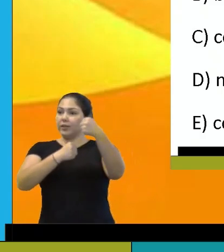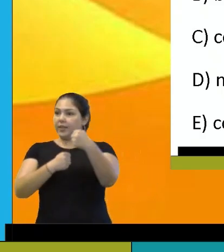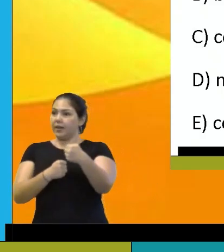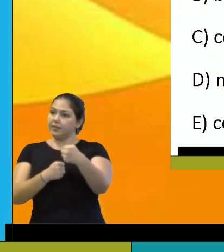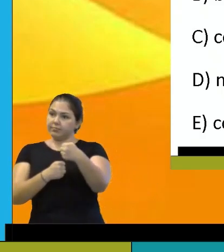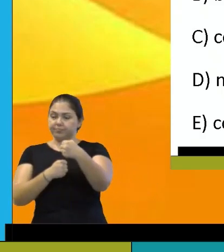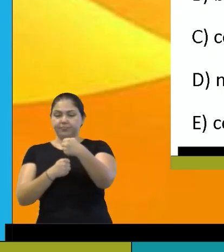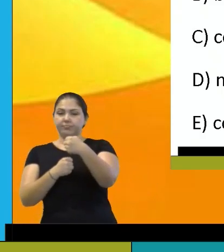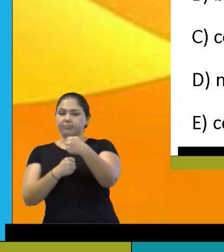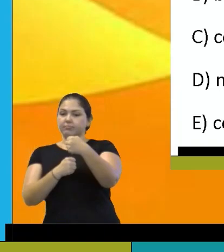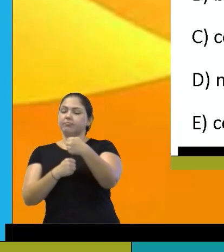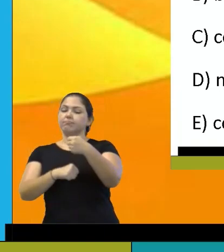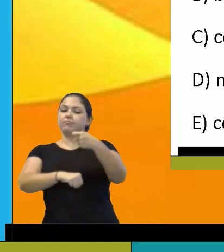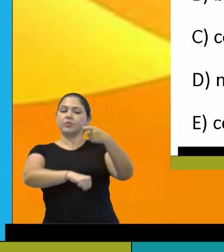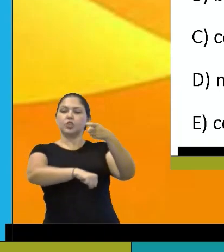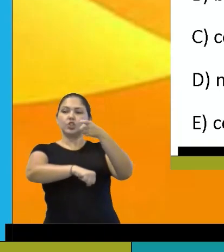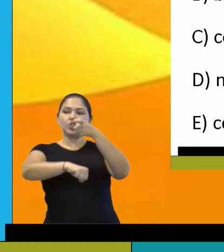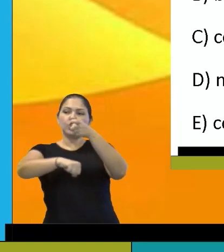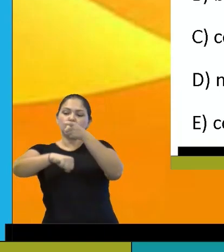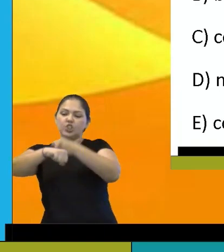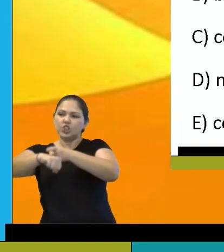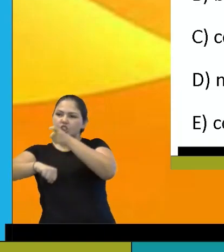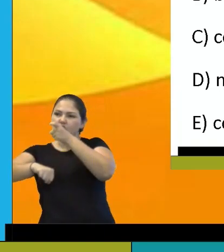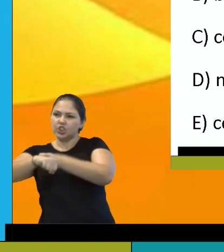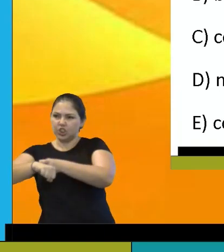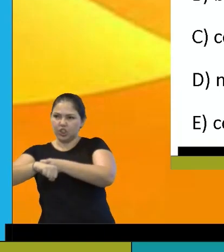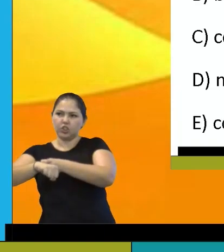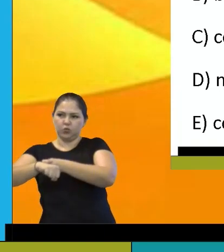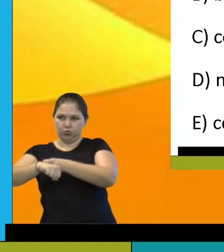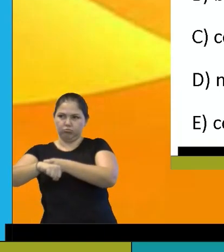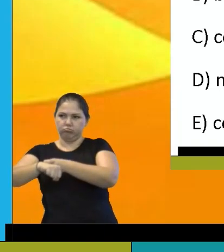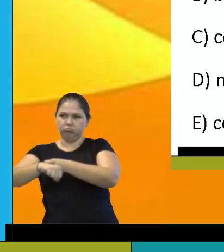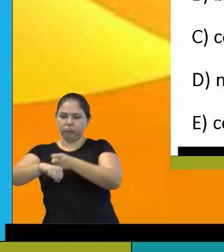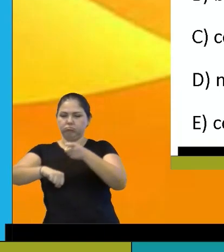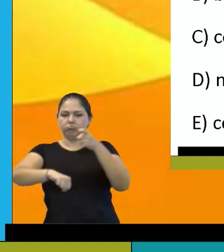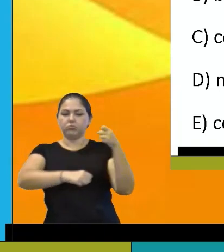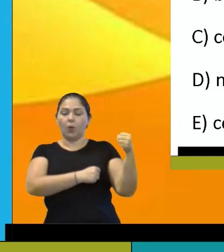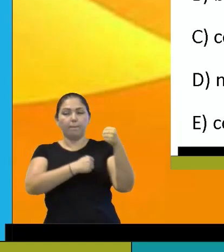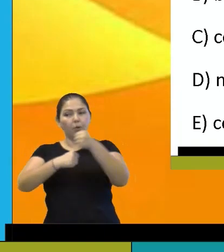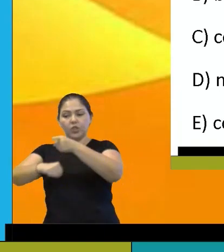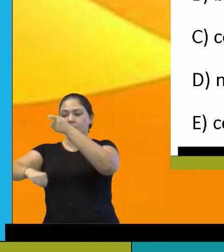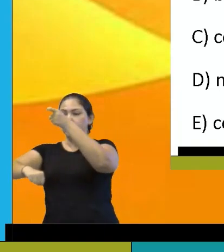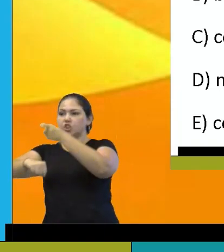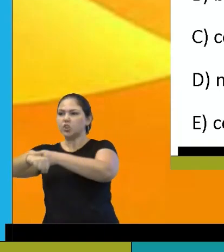da conveniência entre o poder tirânico,